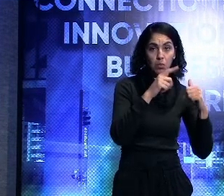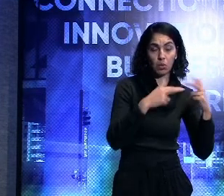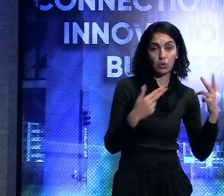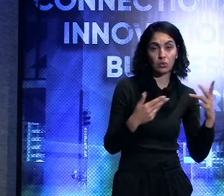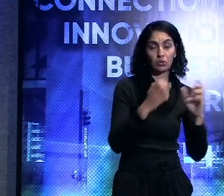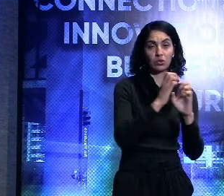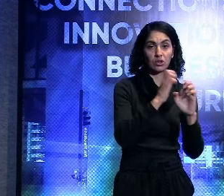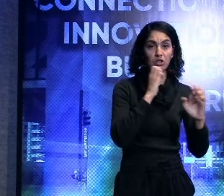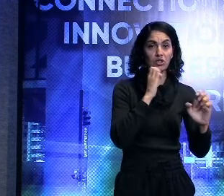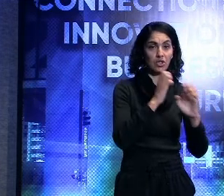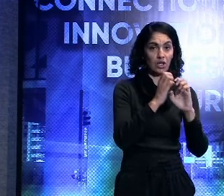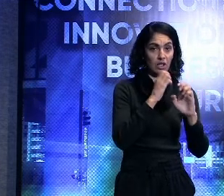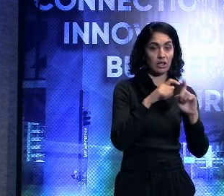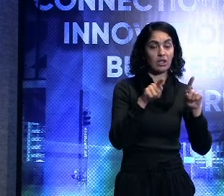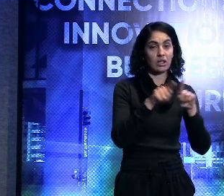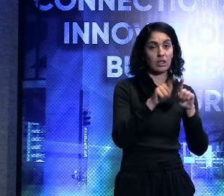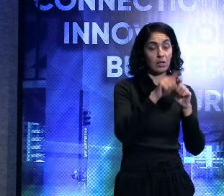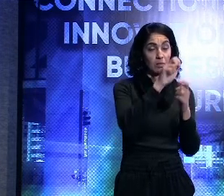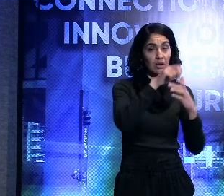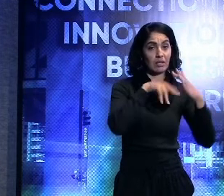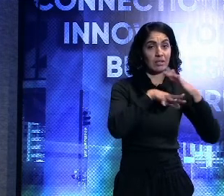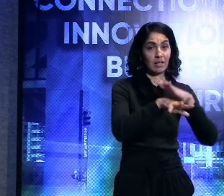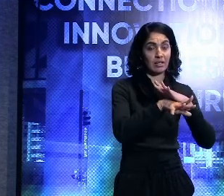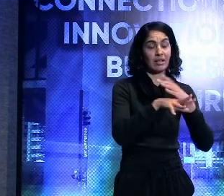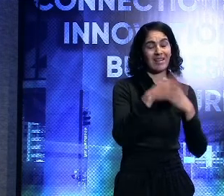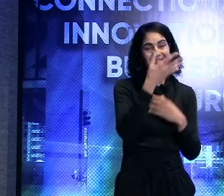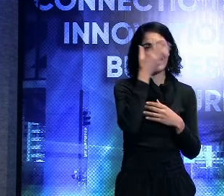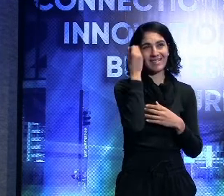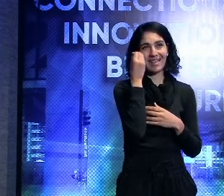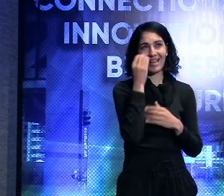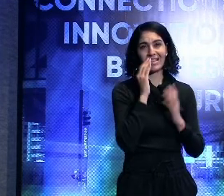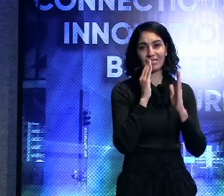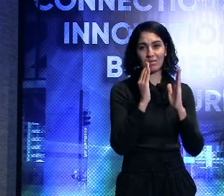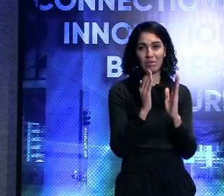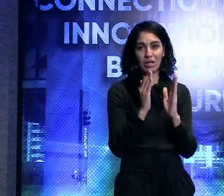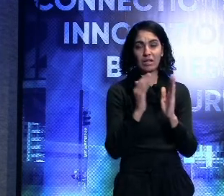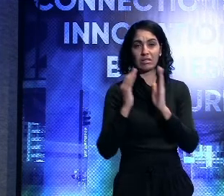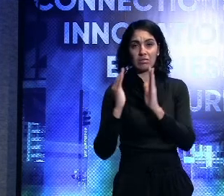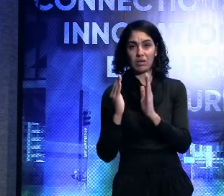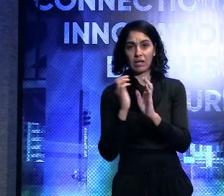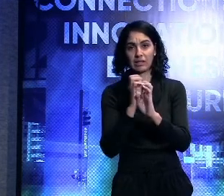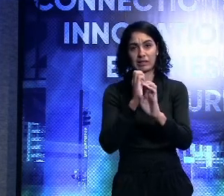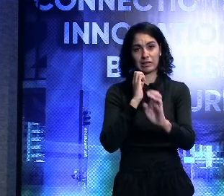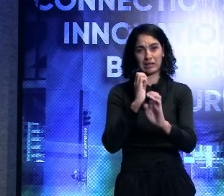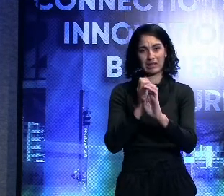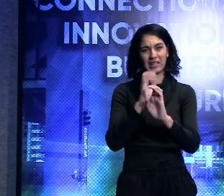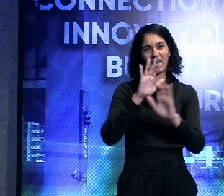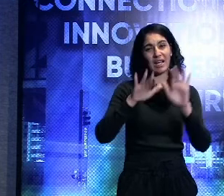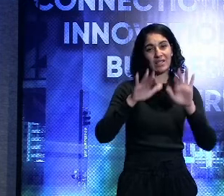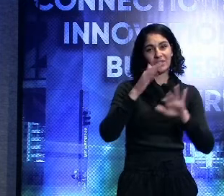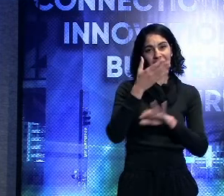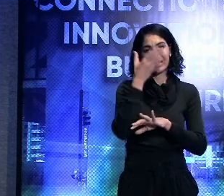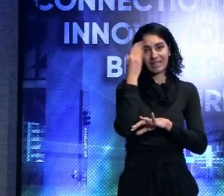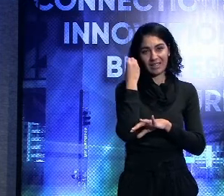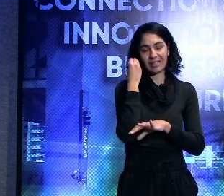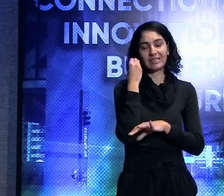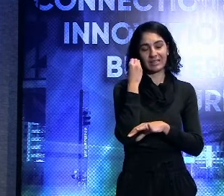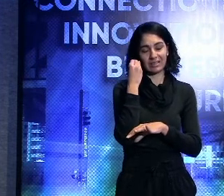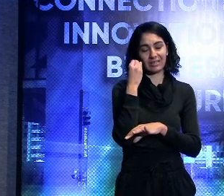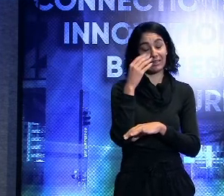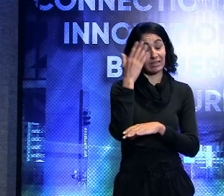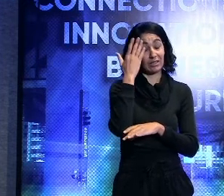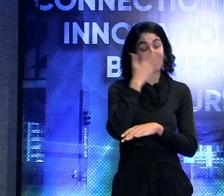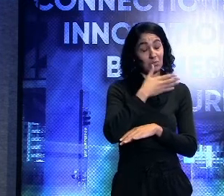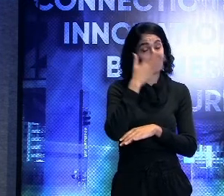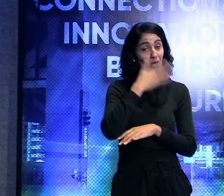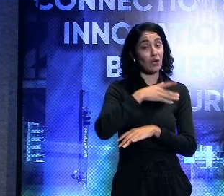vezes, esquecem da parte de design ou da parte de engenharia em muitas construções, né? E a gente tem provado no dia a dia